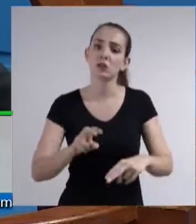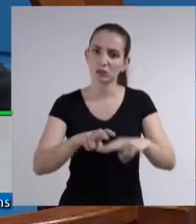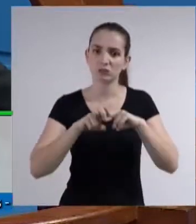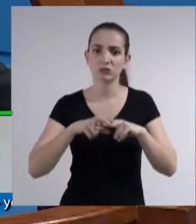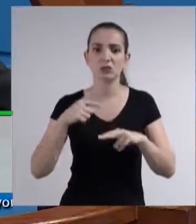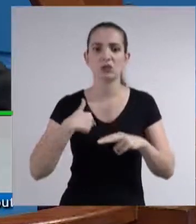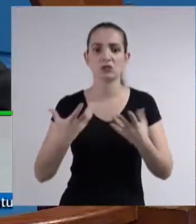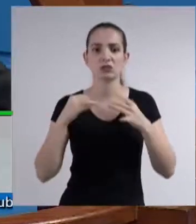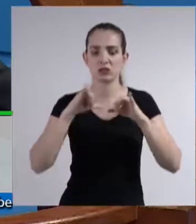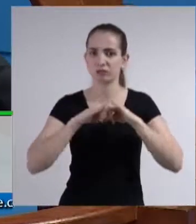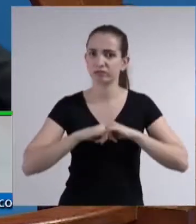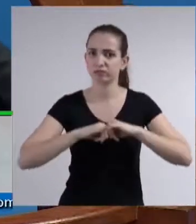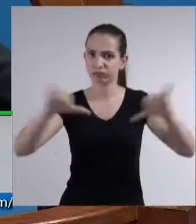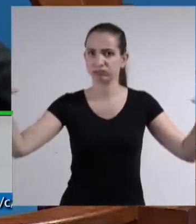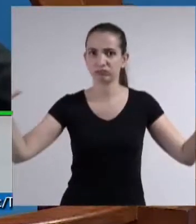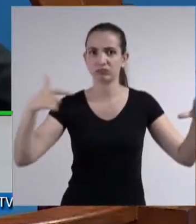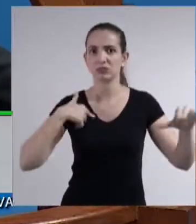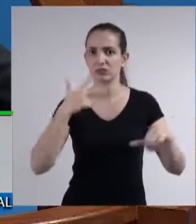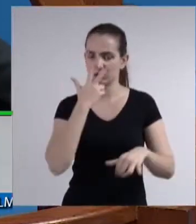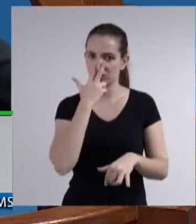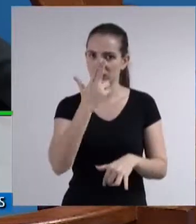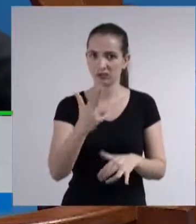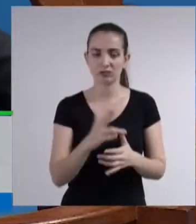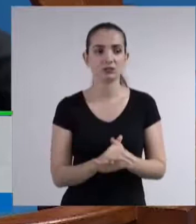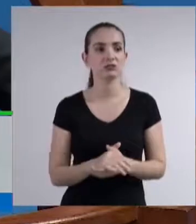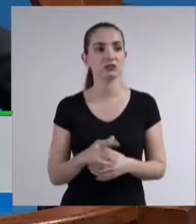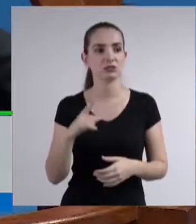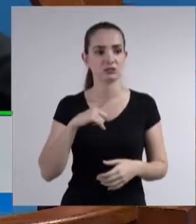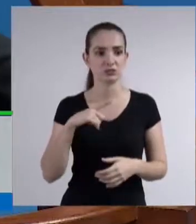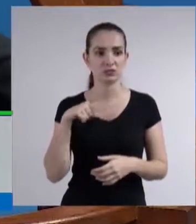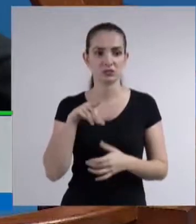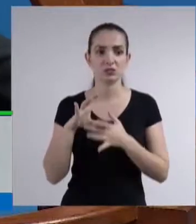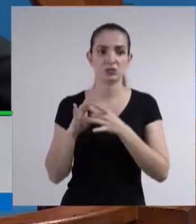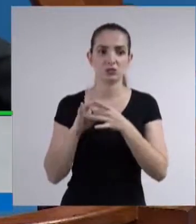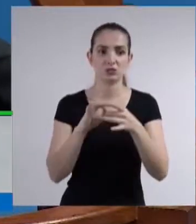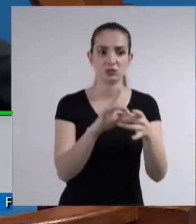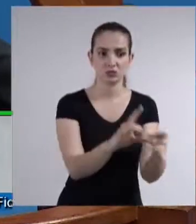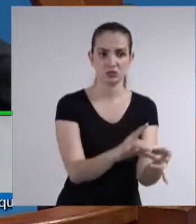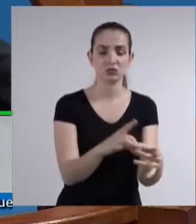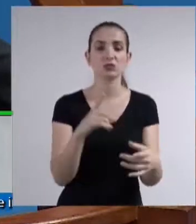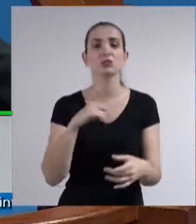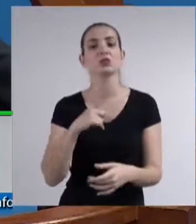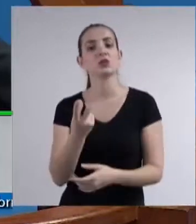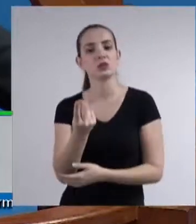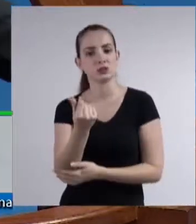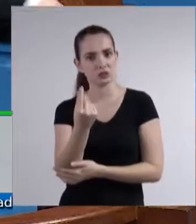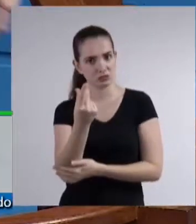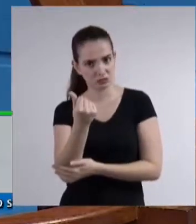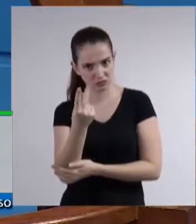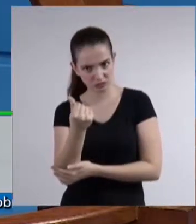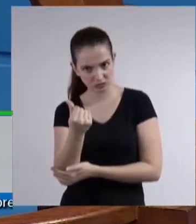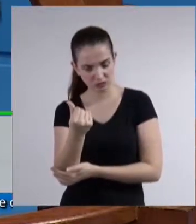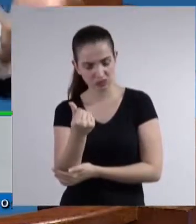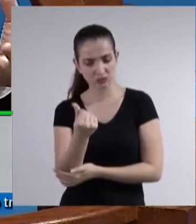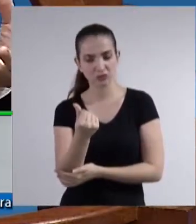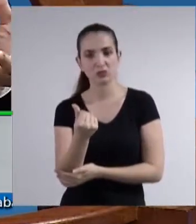registro e acho que uma operação daquela que envolve recursos,